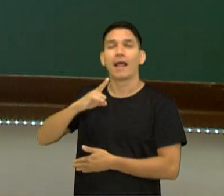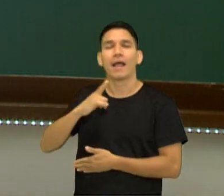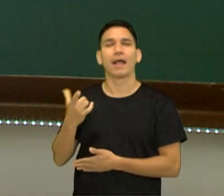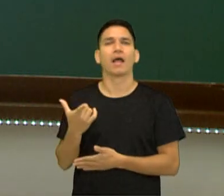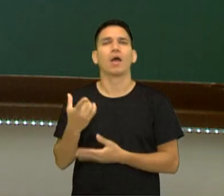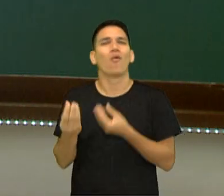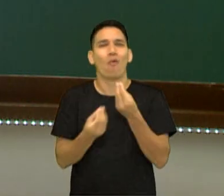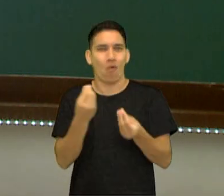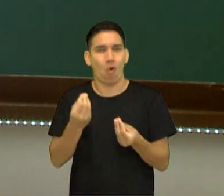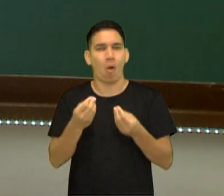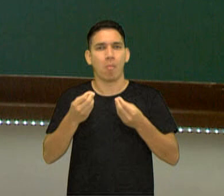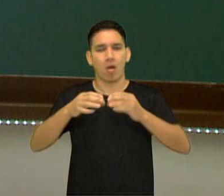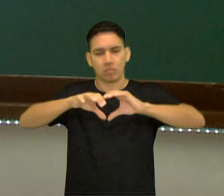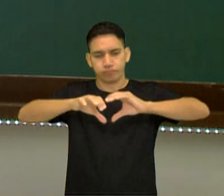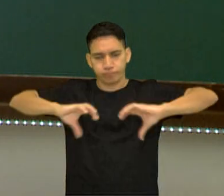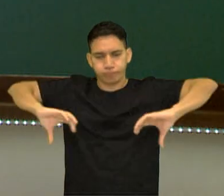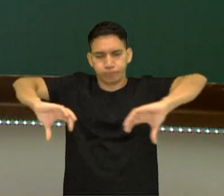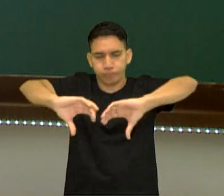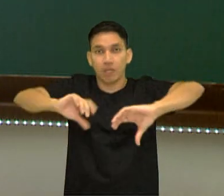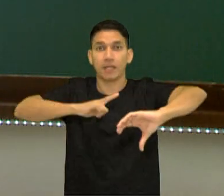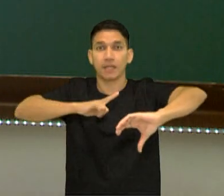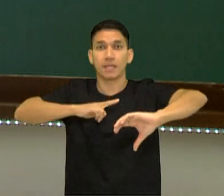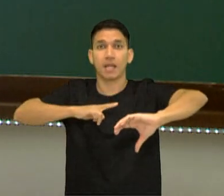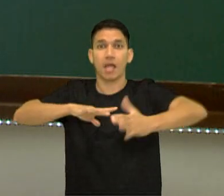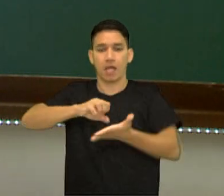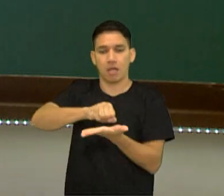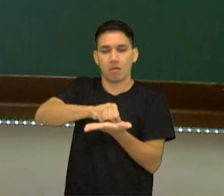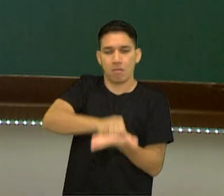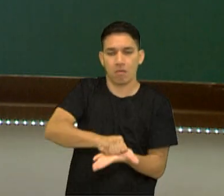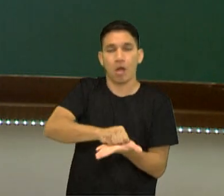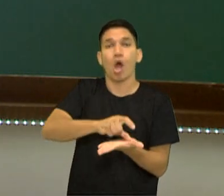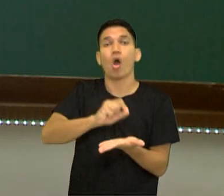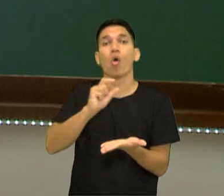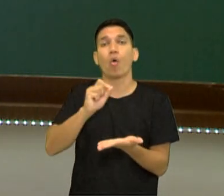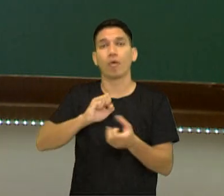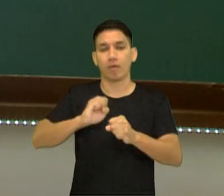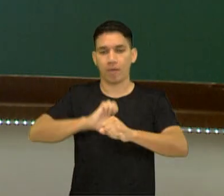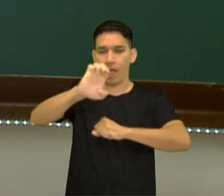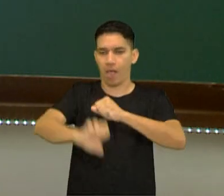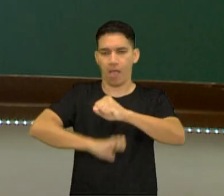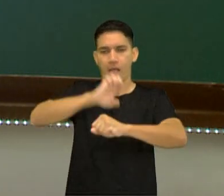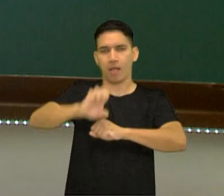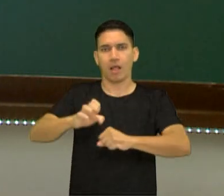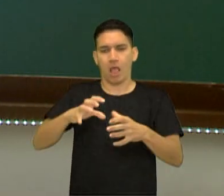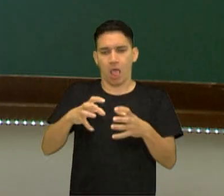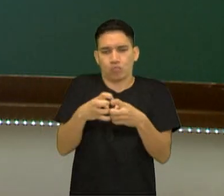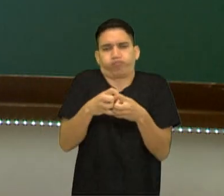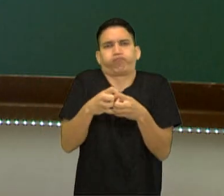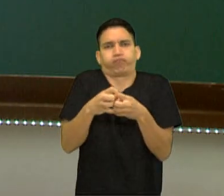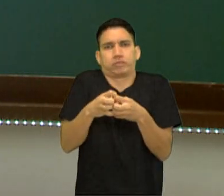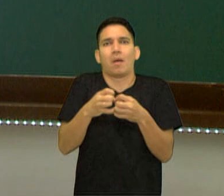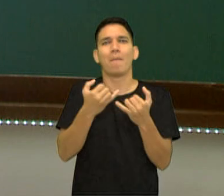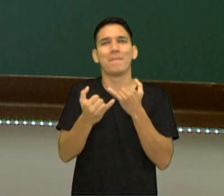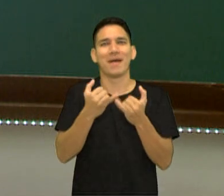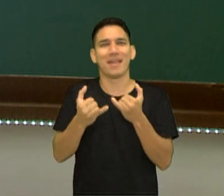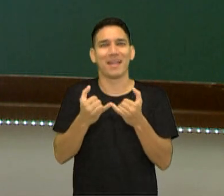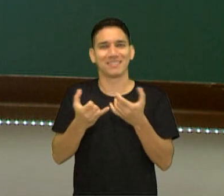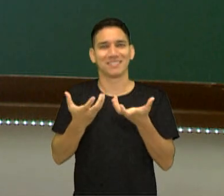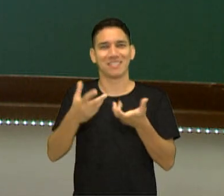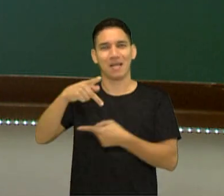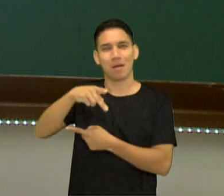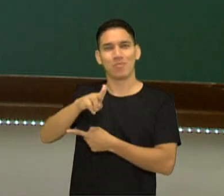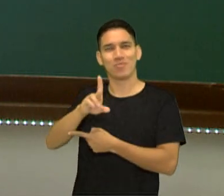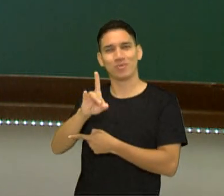onde era uma massa positiva, onde os elétrons estavam incrustados como se fossem as passas do pudim. E aí, se o átomo